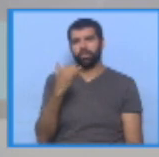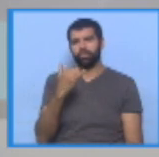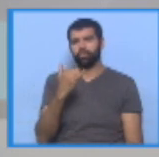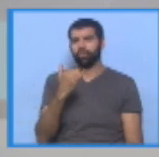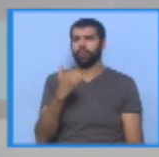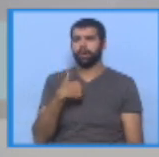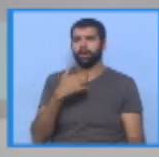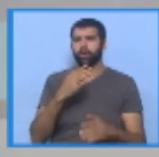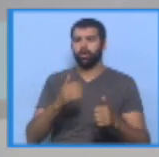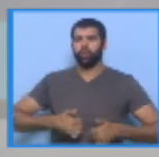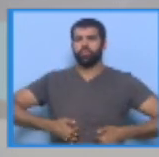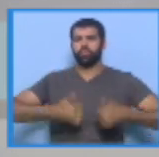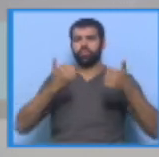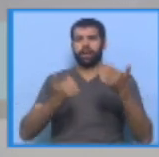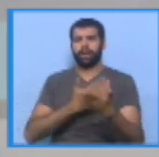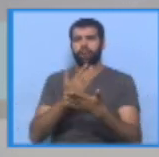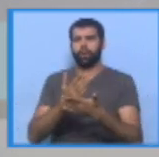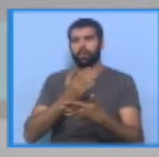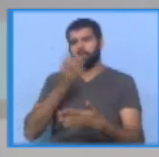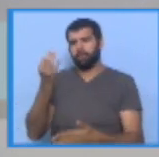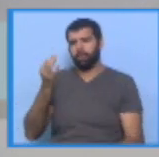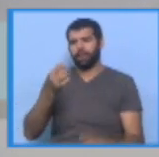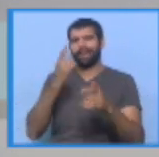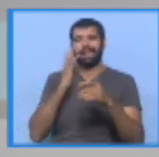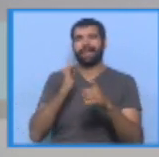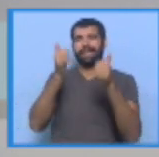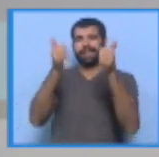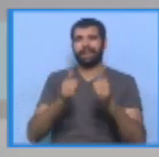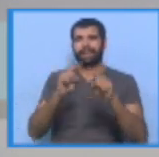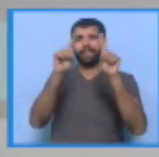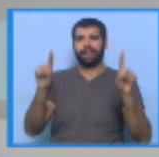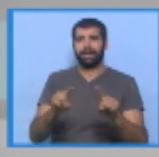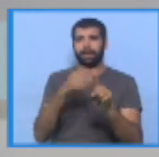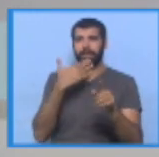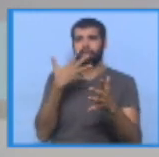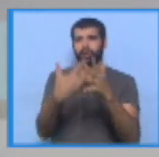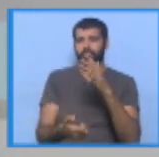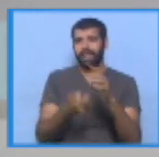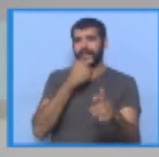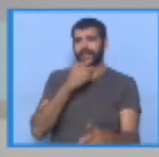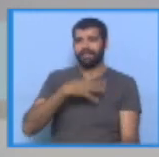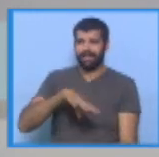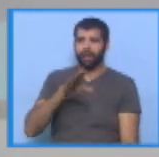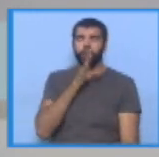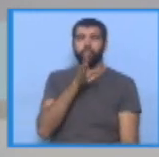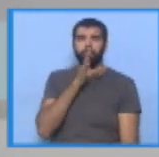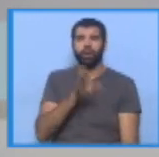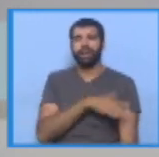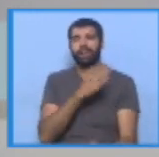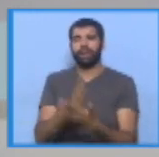cada estação, até ao Porto, houvesse um cartaz das festas e até pediu para haver um desconto para aqueles que quisessem ir de comboio